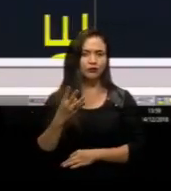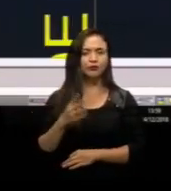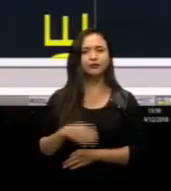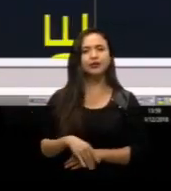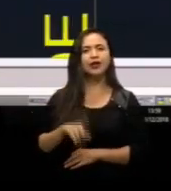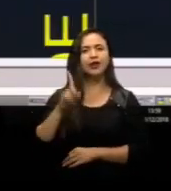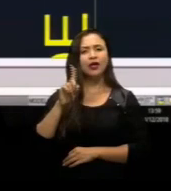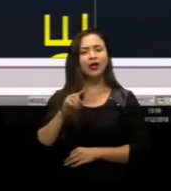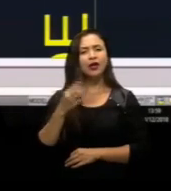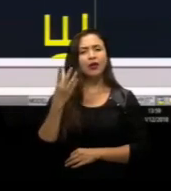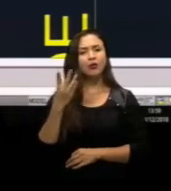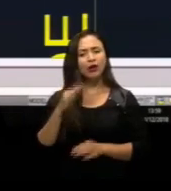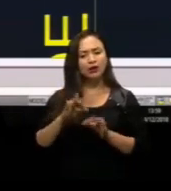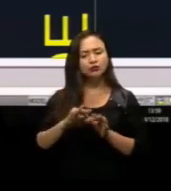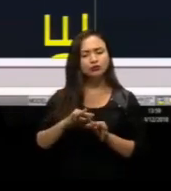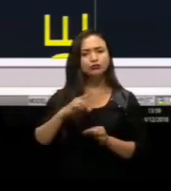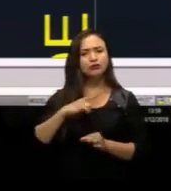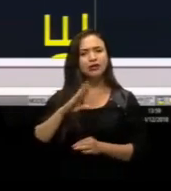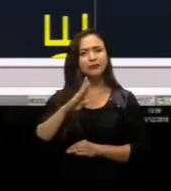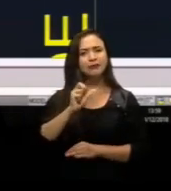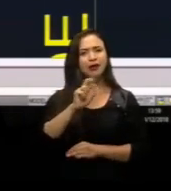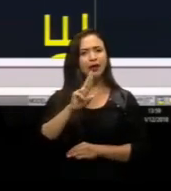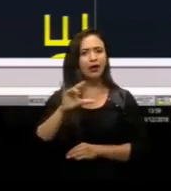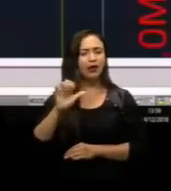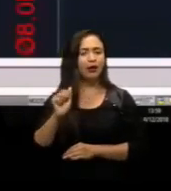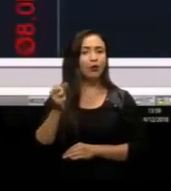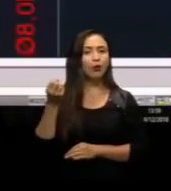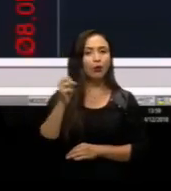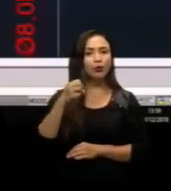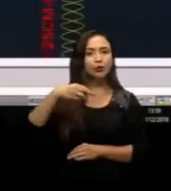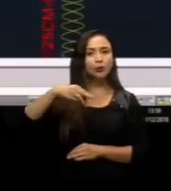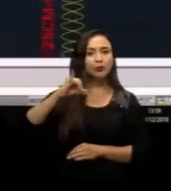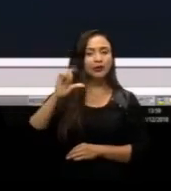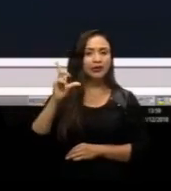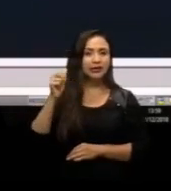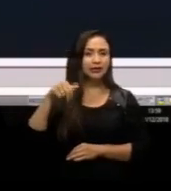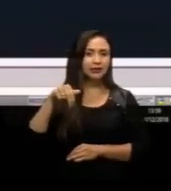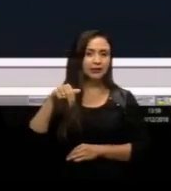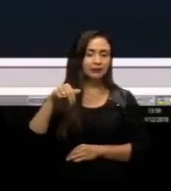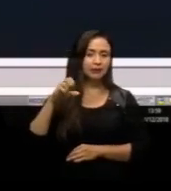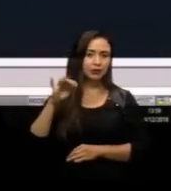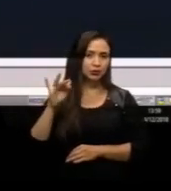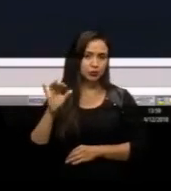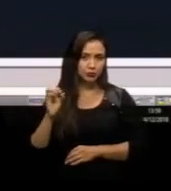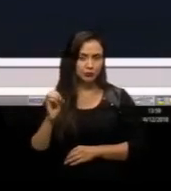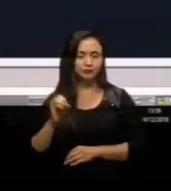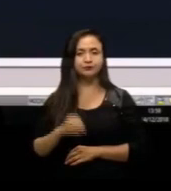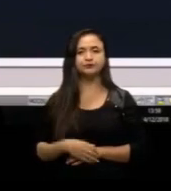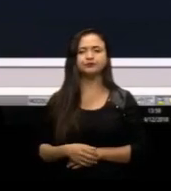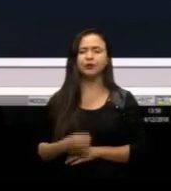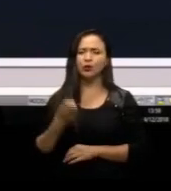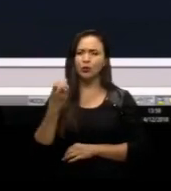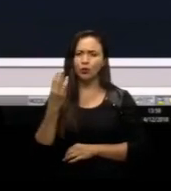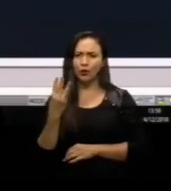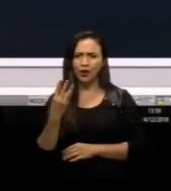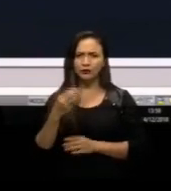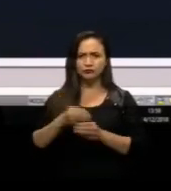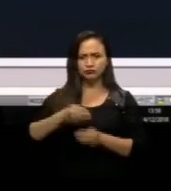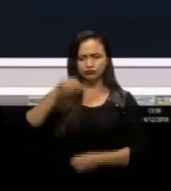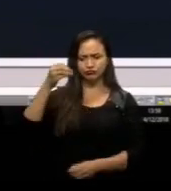4 barras de 8 milímetros, certo? Então, essas 4 barras de 8 milímetros, elas vão